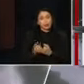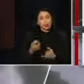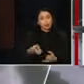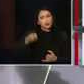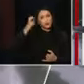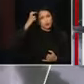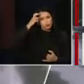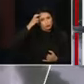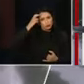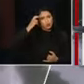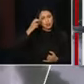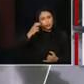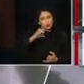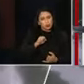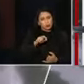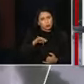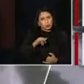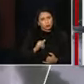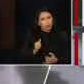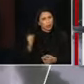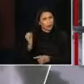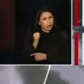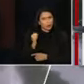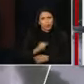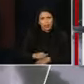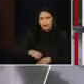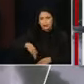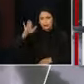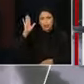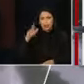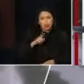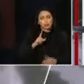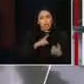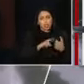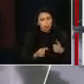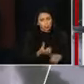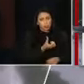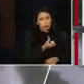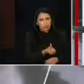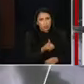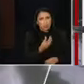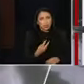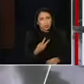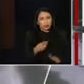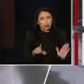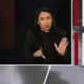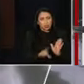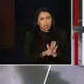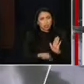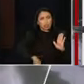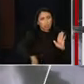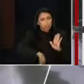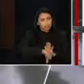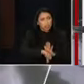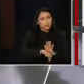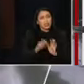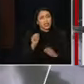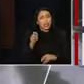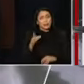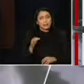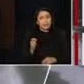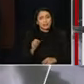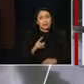é de maior gravidade. A aplicação, assim, do artigo 62 da Lei de Crimes Ambientais é, portanto,